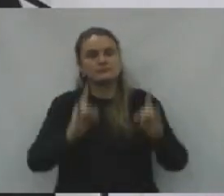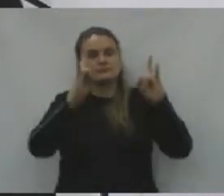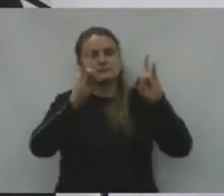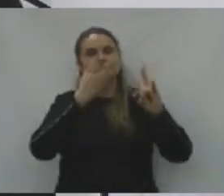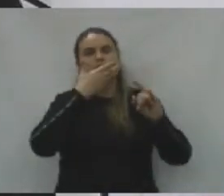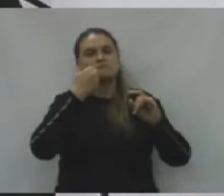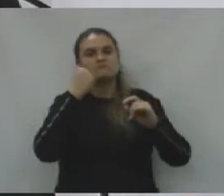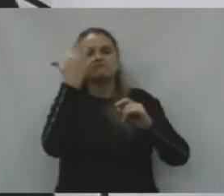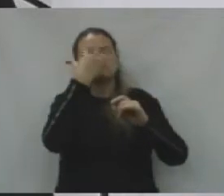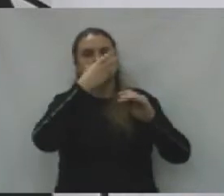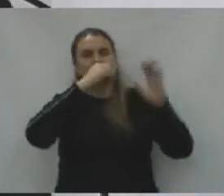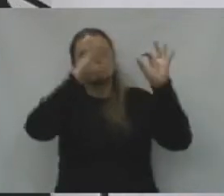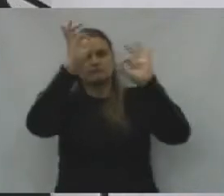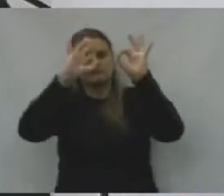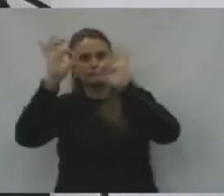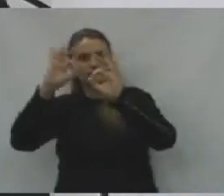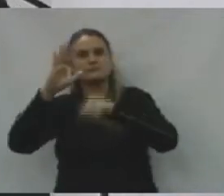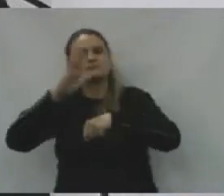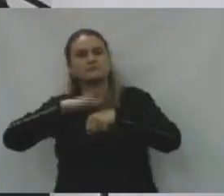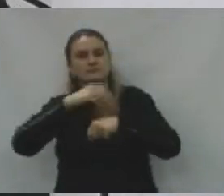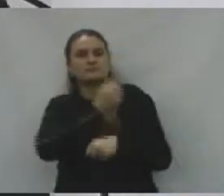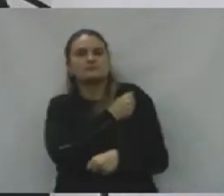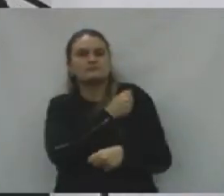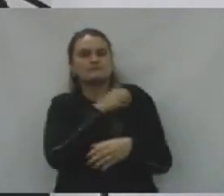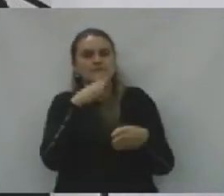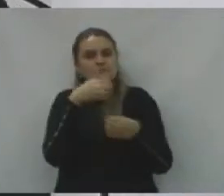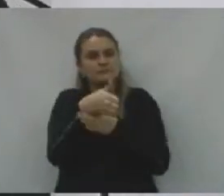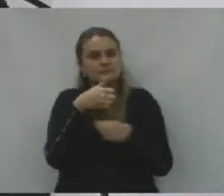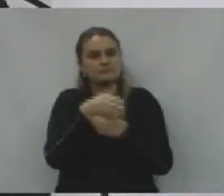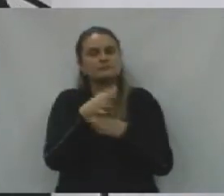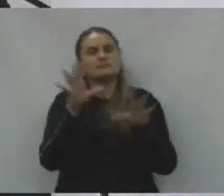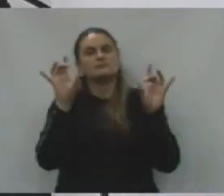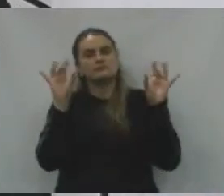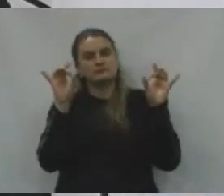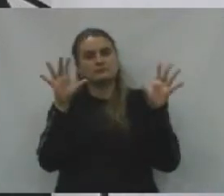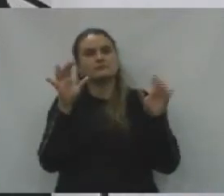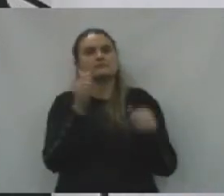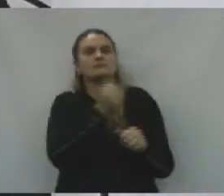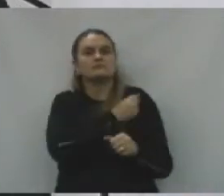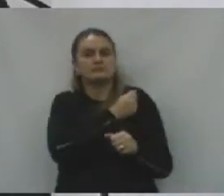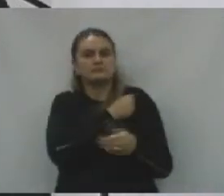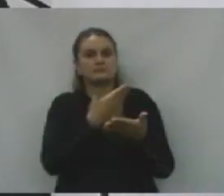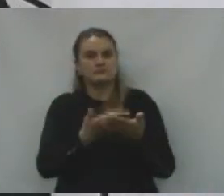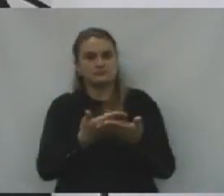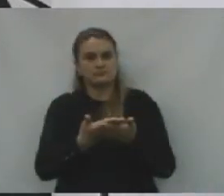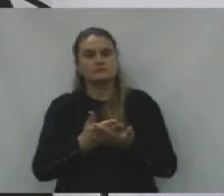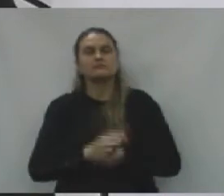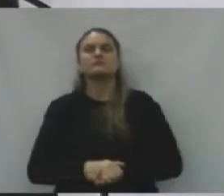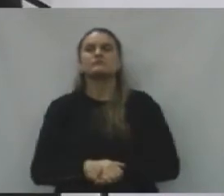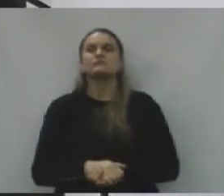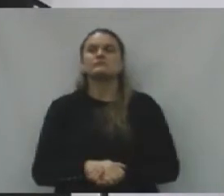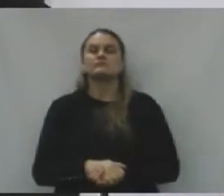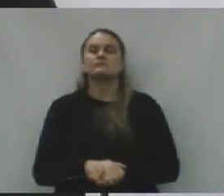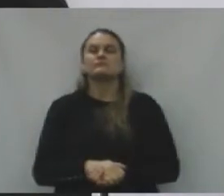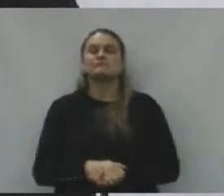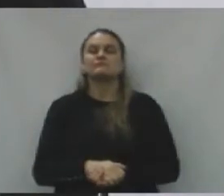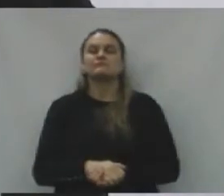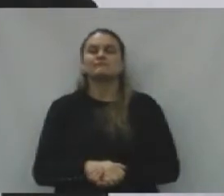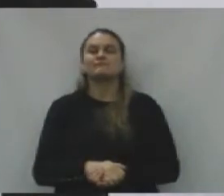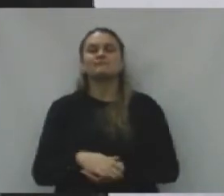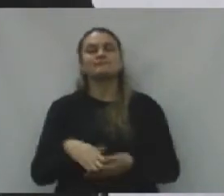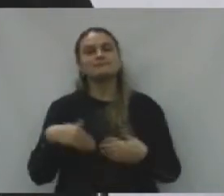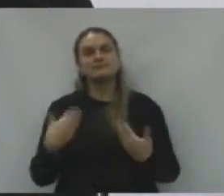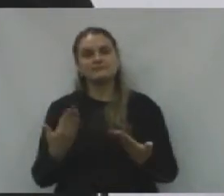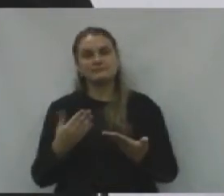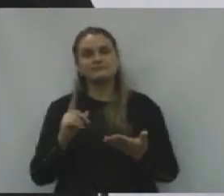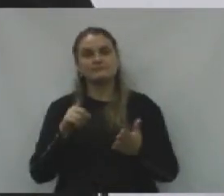manutenção e à melhoria da sua estrutura para atender mais a comunidade, em especial os seus acadêmicos também, é claro. E